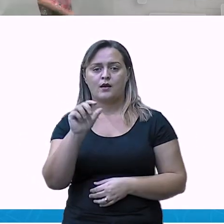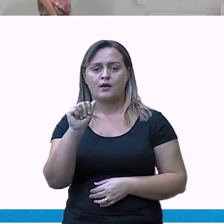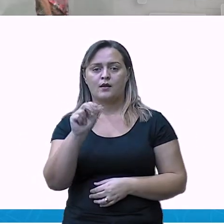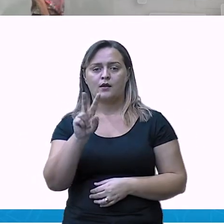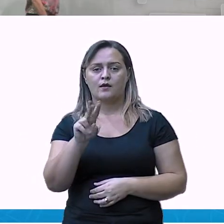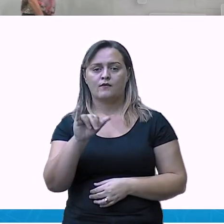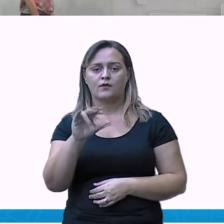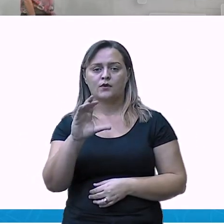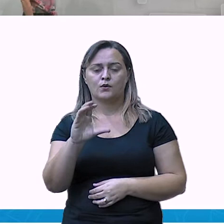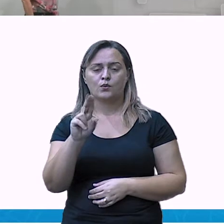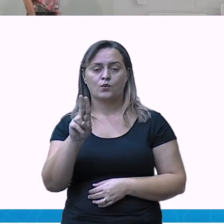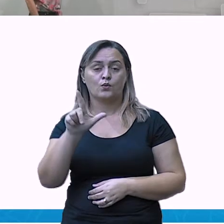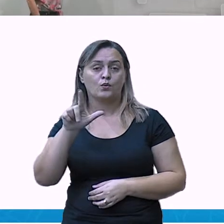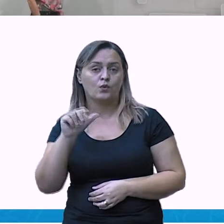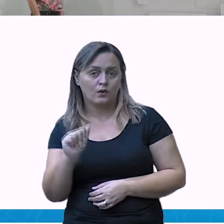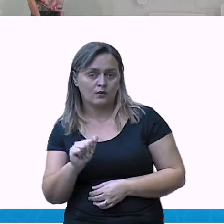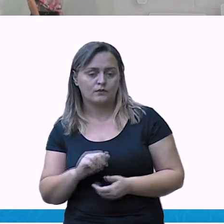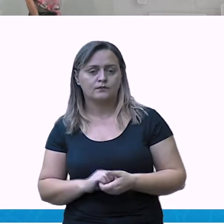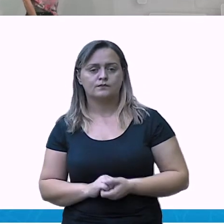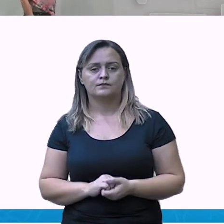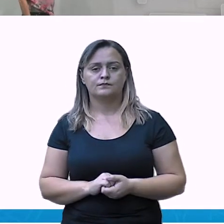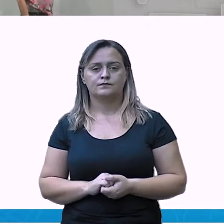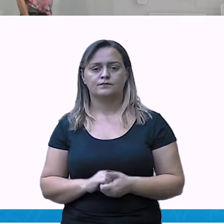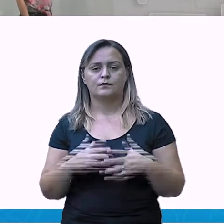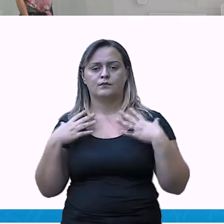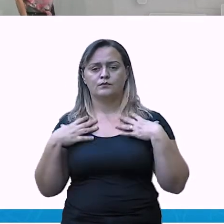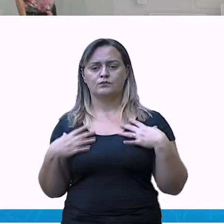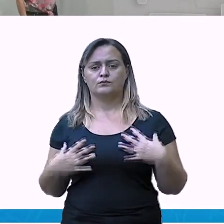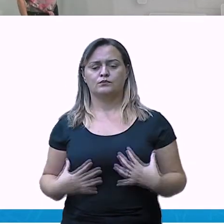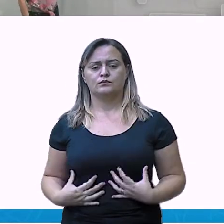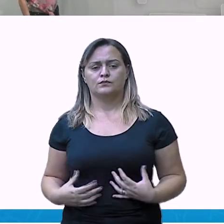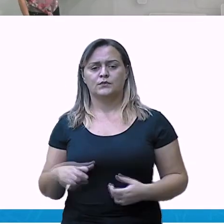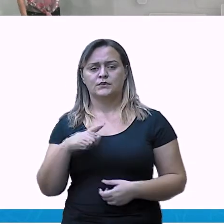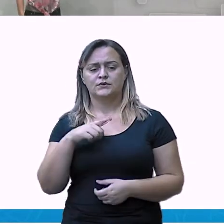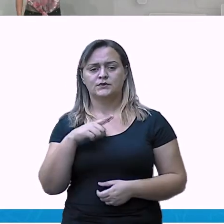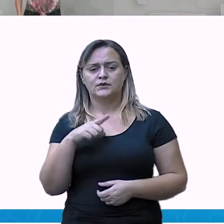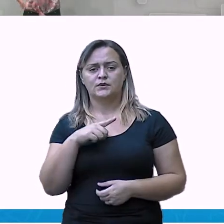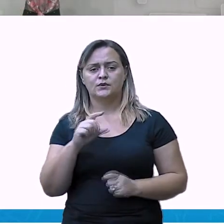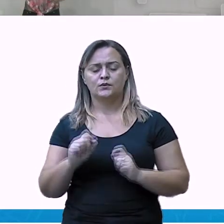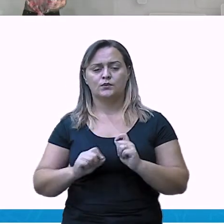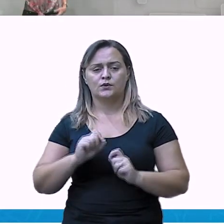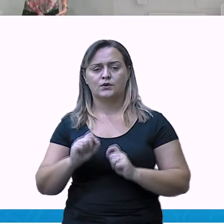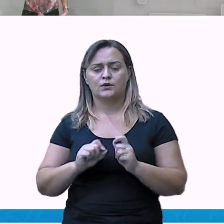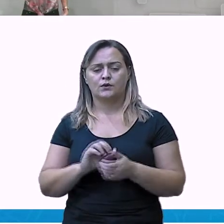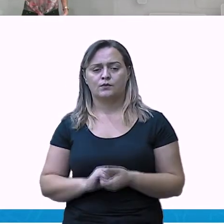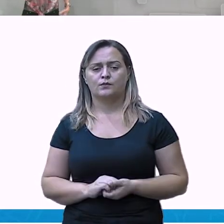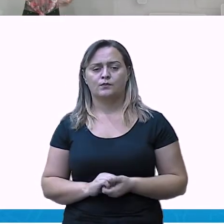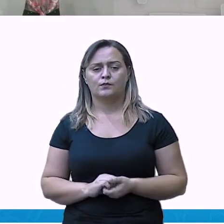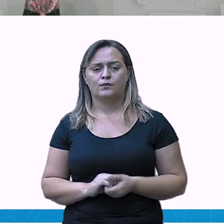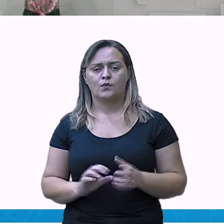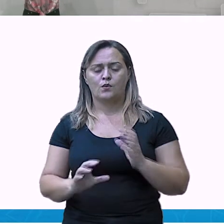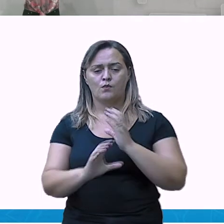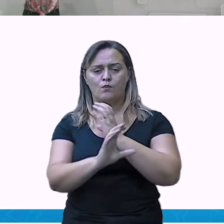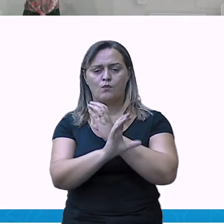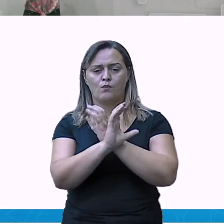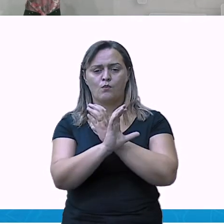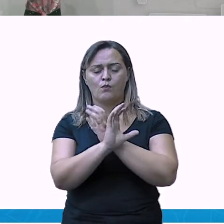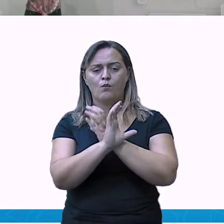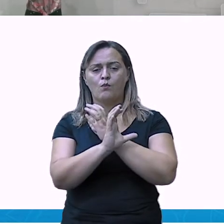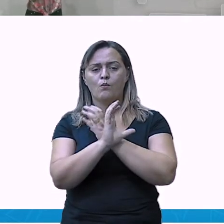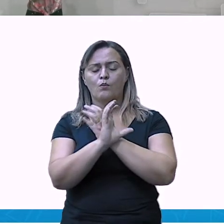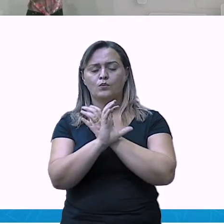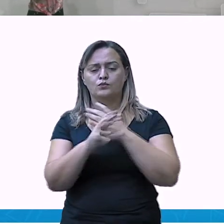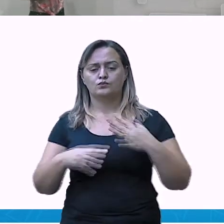clavícula, tá? A região torácica, nós temos o chamado osso externo, onde as